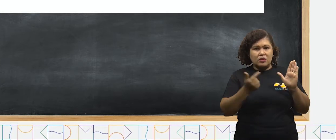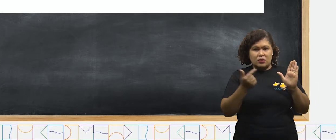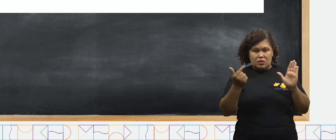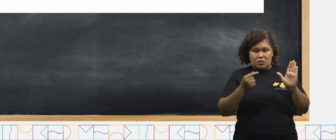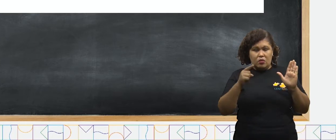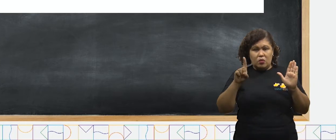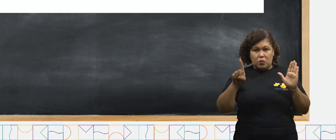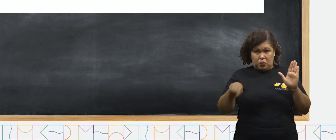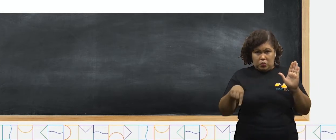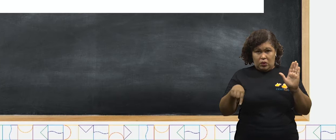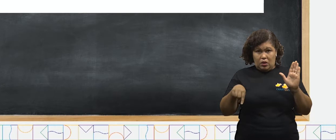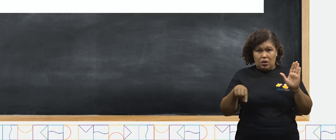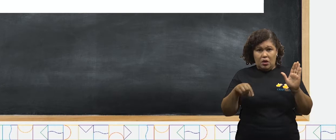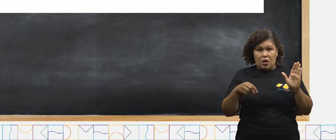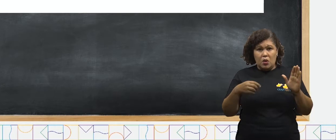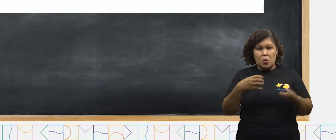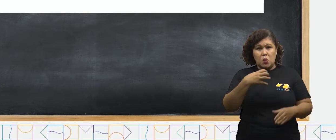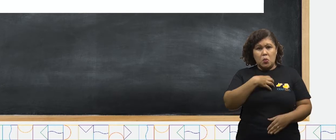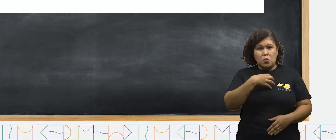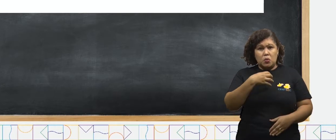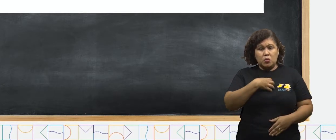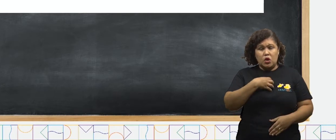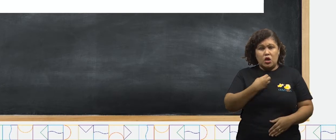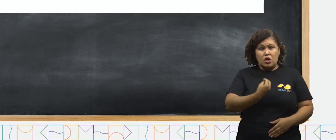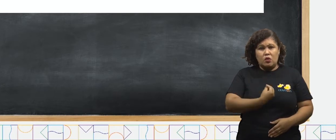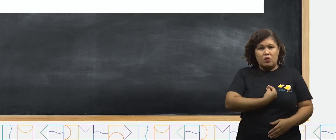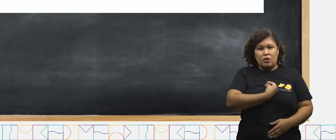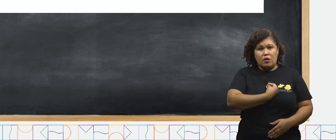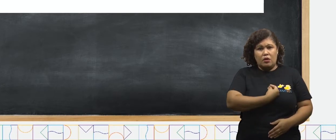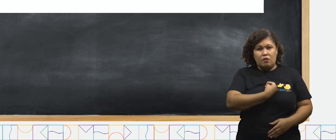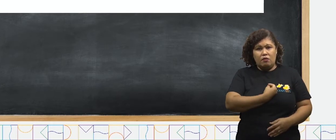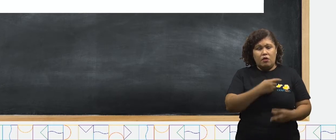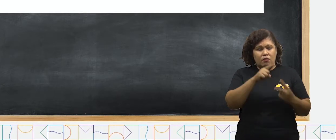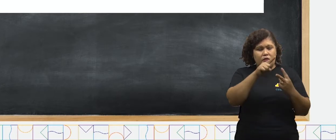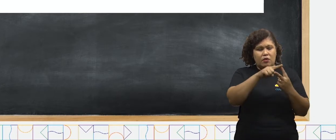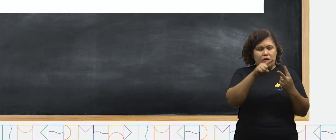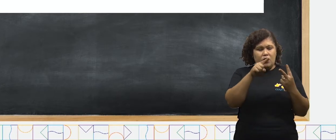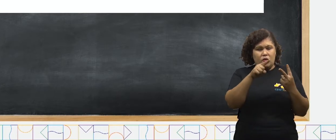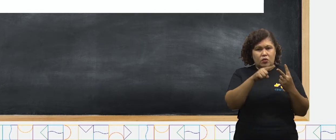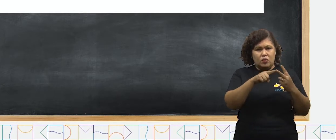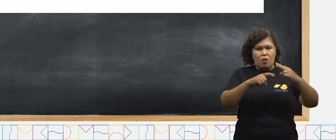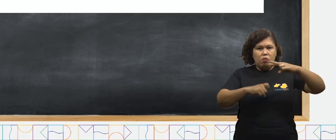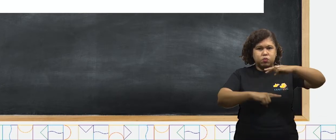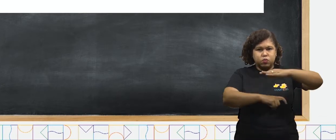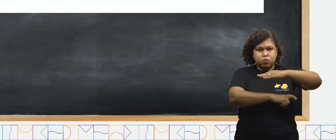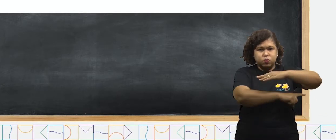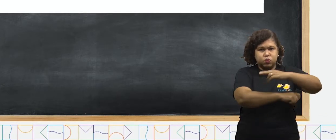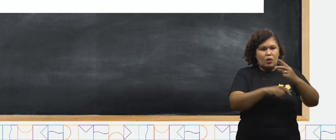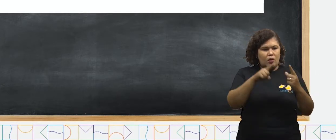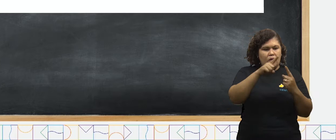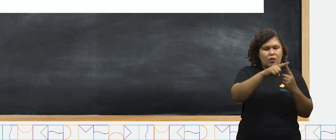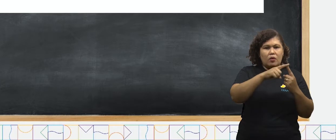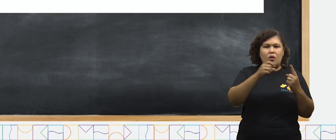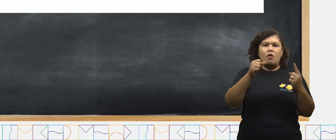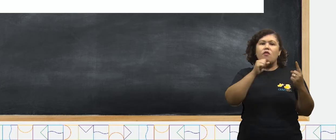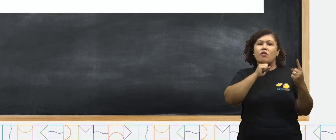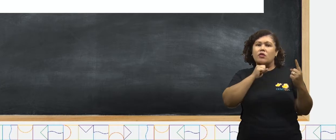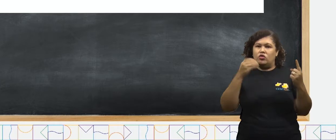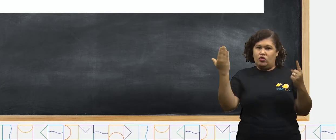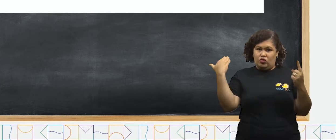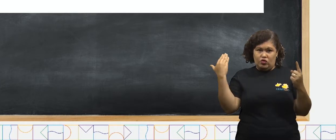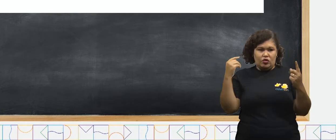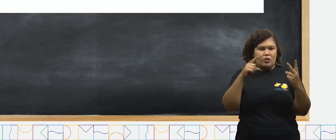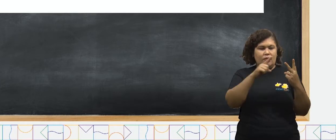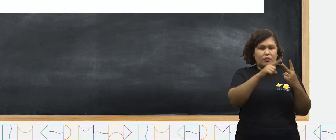segundo parágrafo deste texto é sobre a existência de dois tipos de cobras cegas, a primitiva e